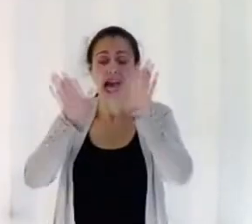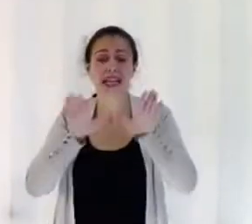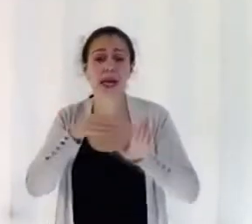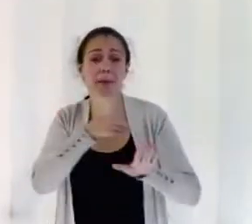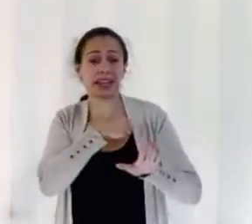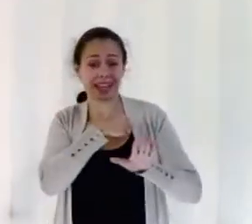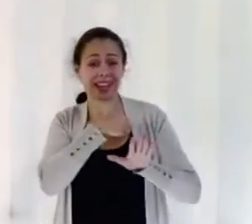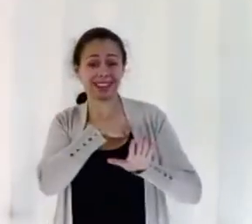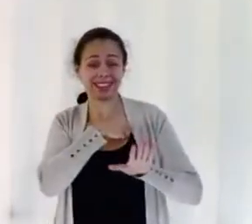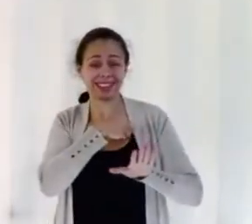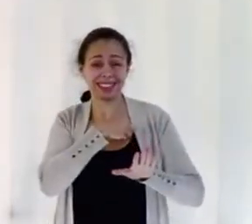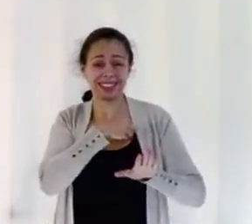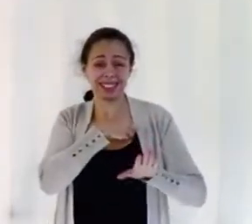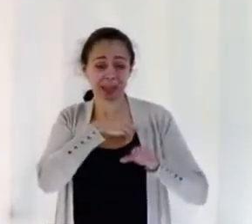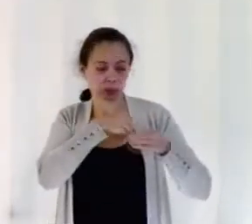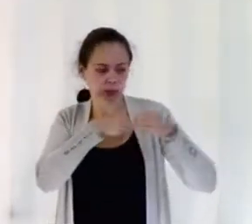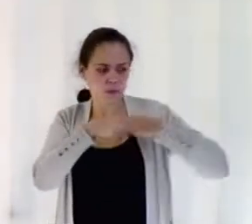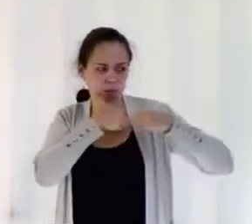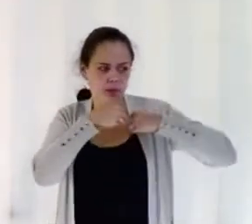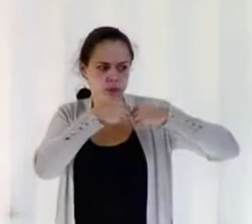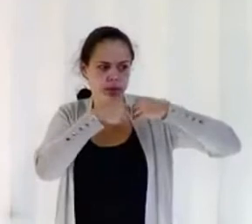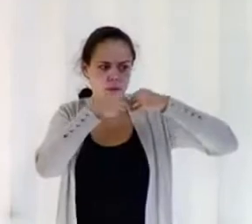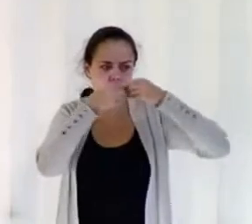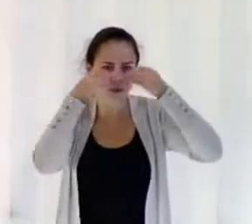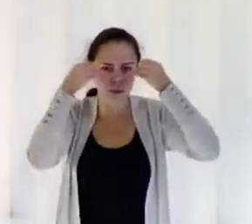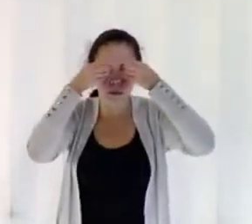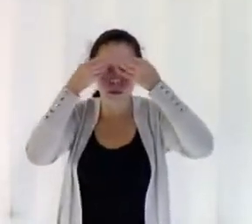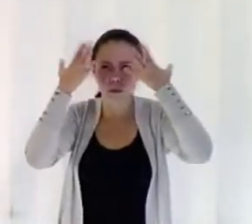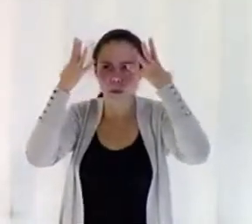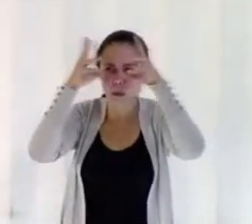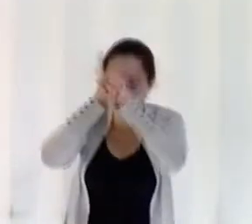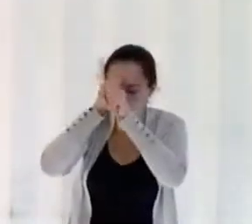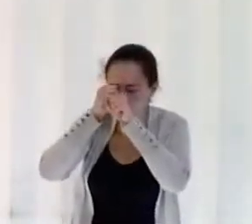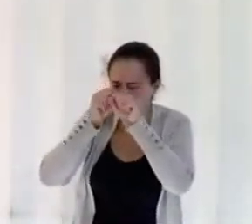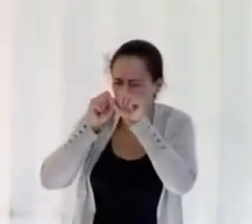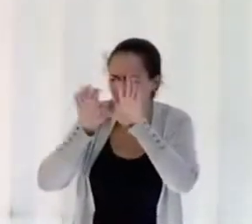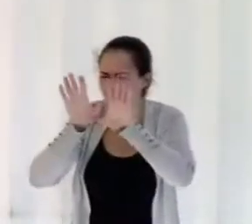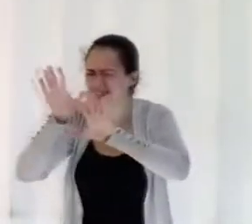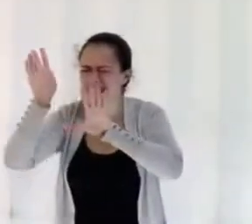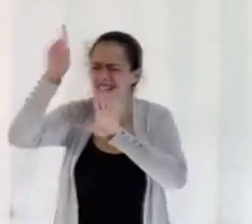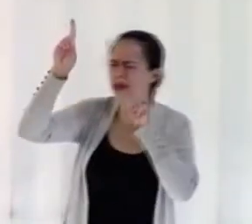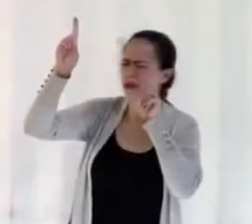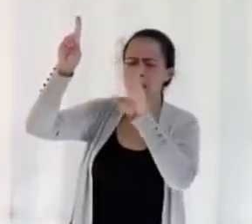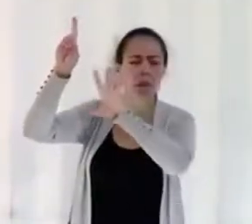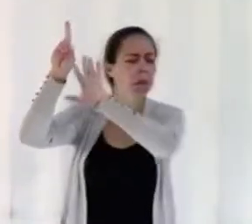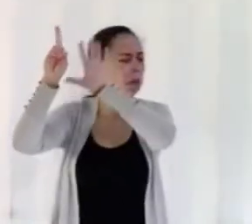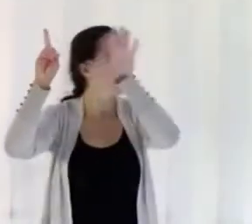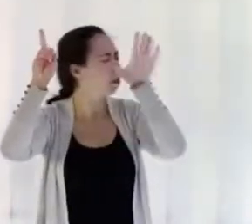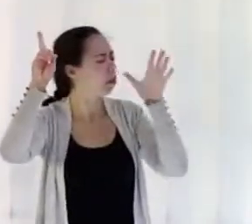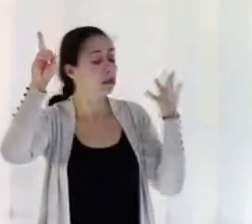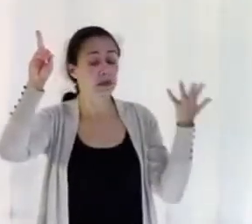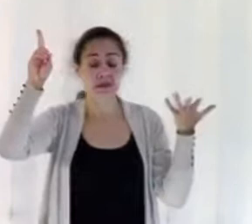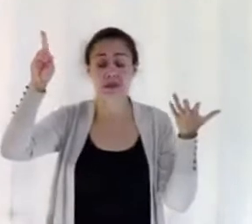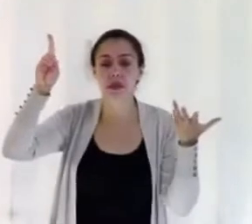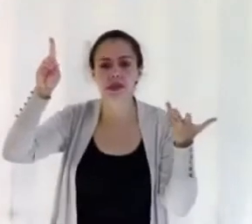de enxergar a Deus. Porque ele diz que sem a paz e sem a santificação, ninguém verá o Senhor.